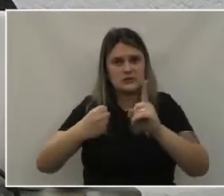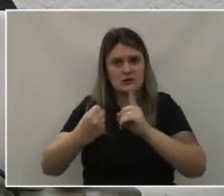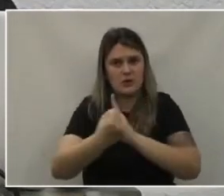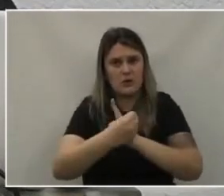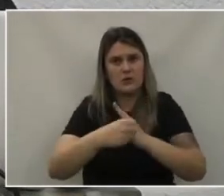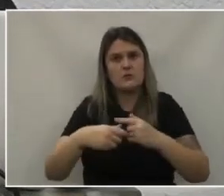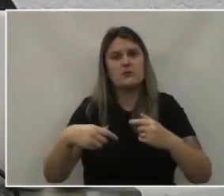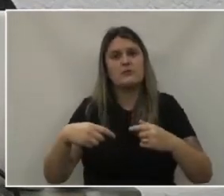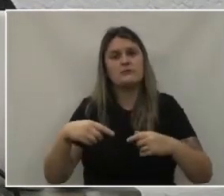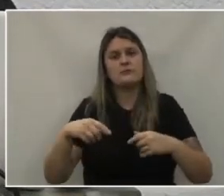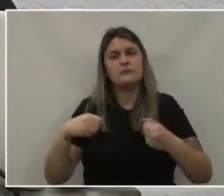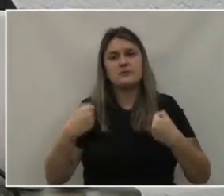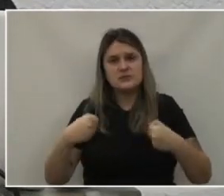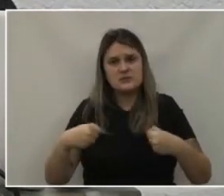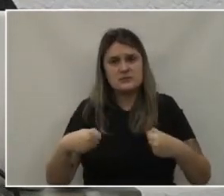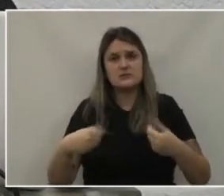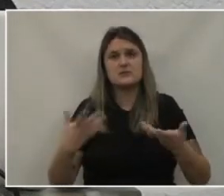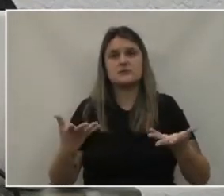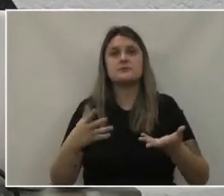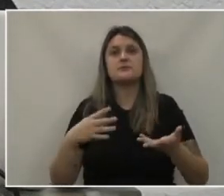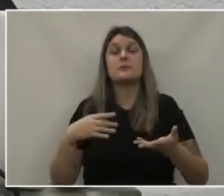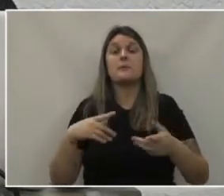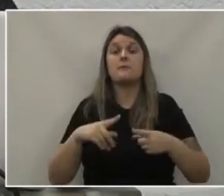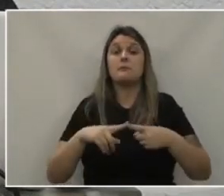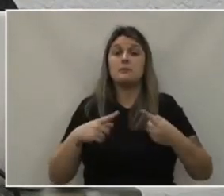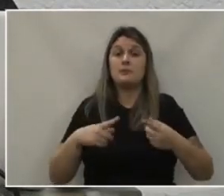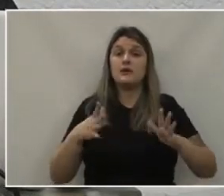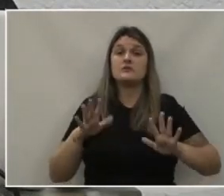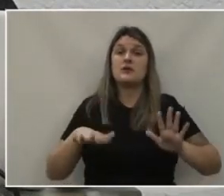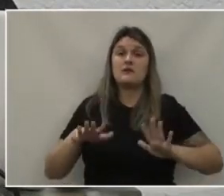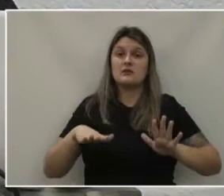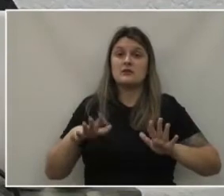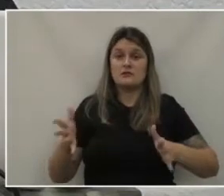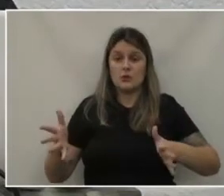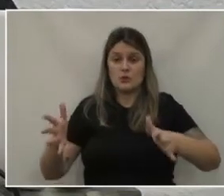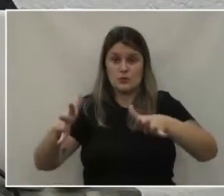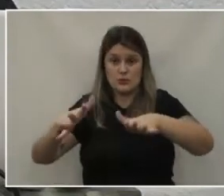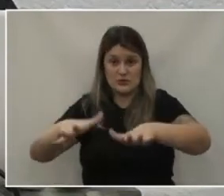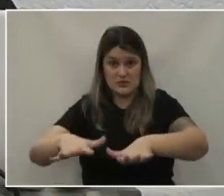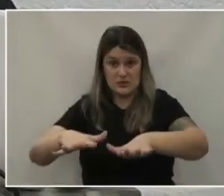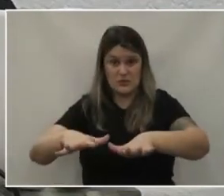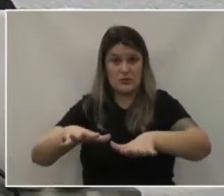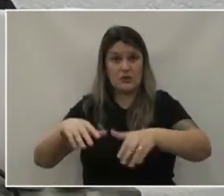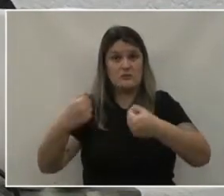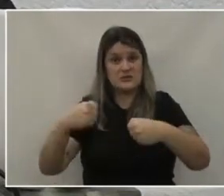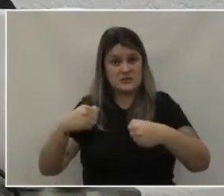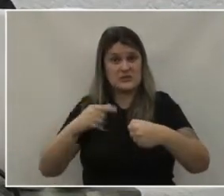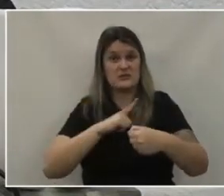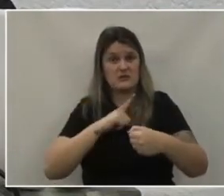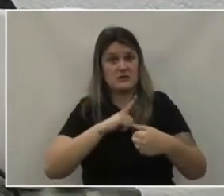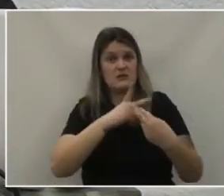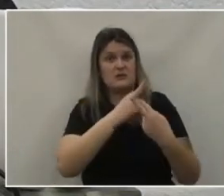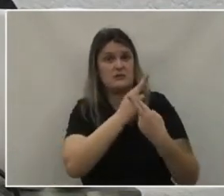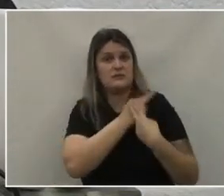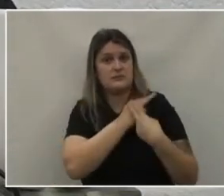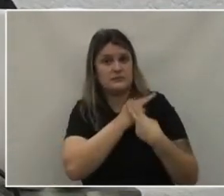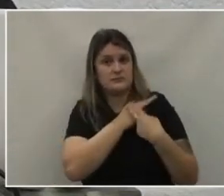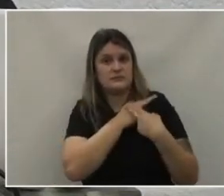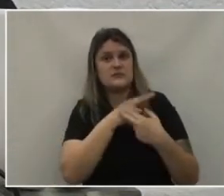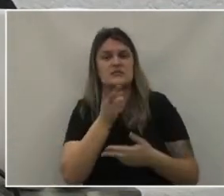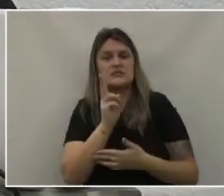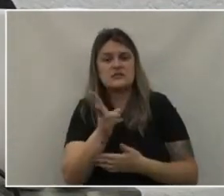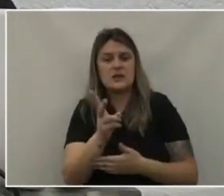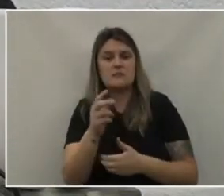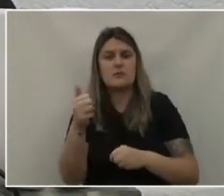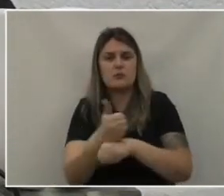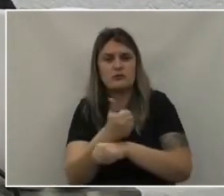faz extremamente necessária. Entretanto, esta inclusão deve ser feita com responsabilidade e acompanhada